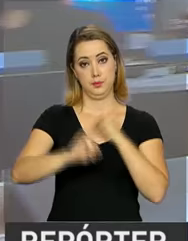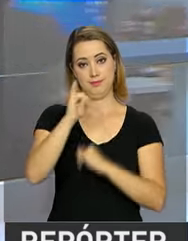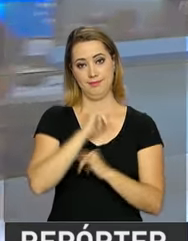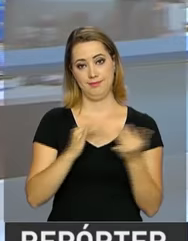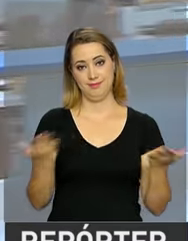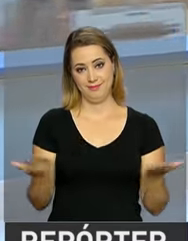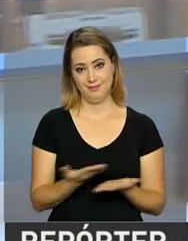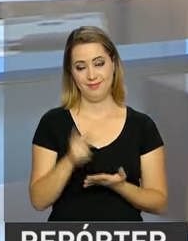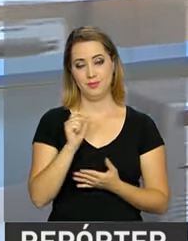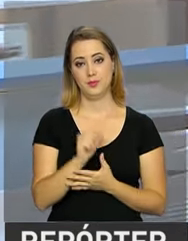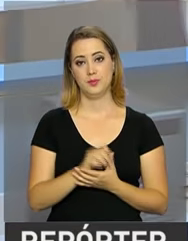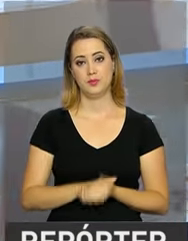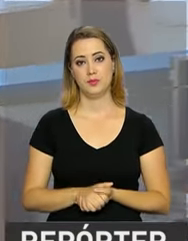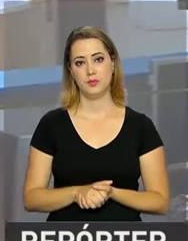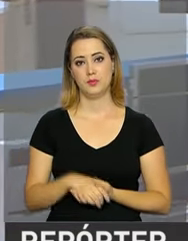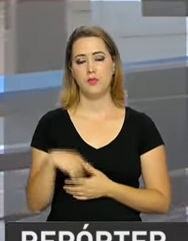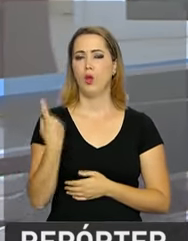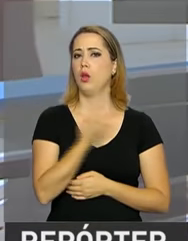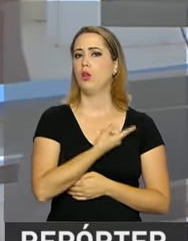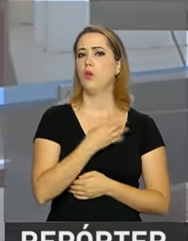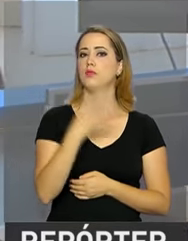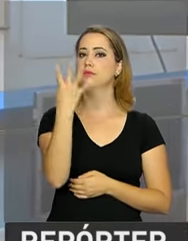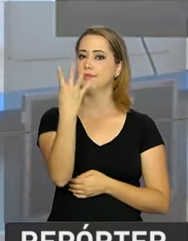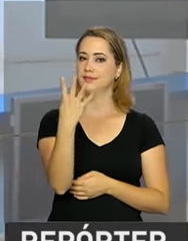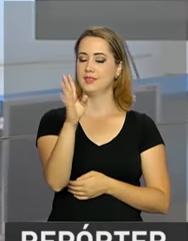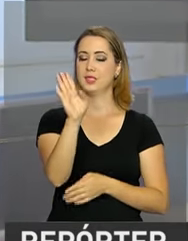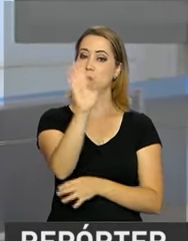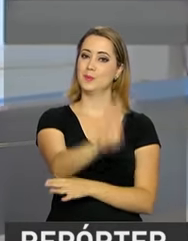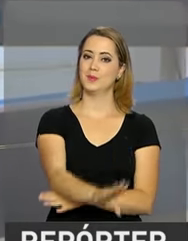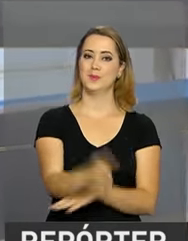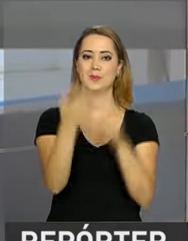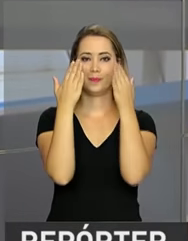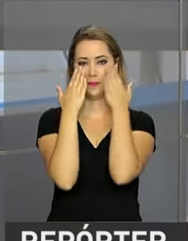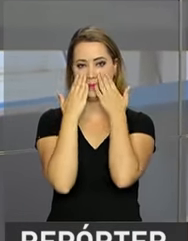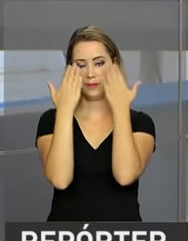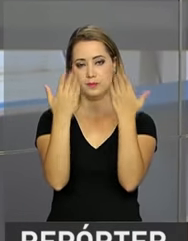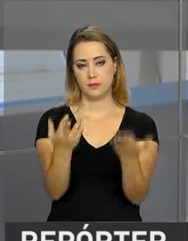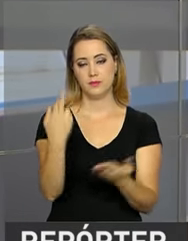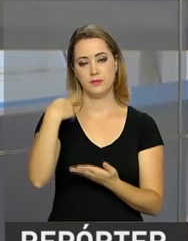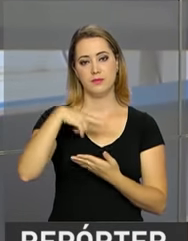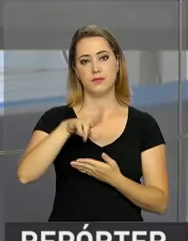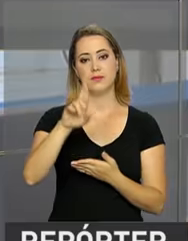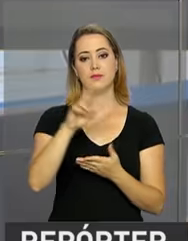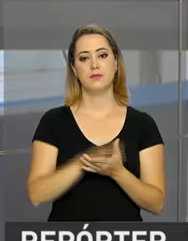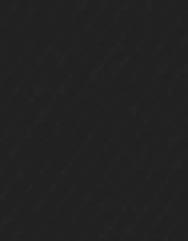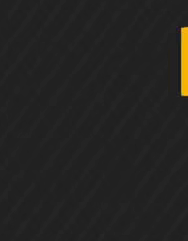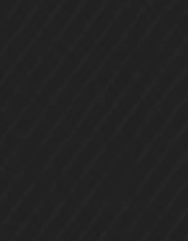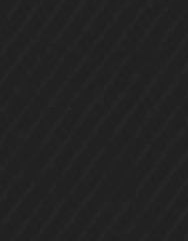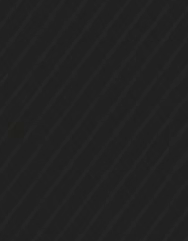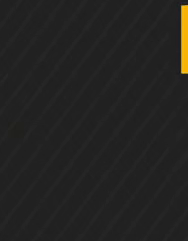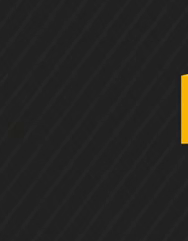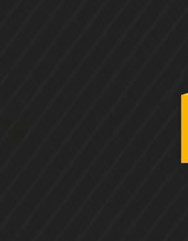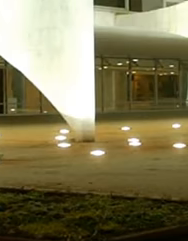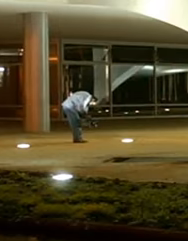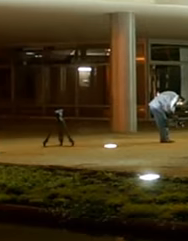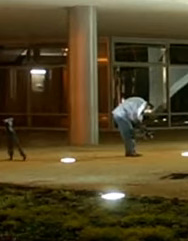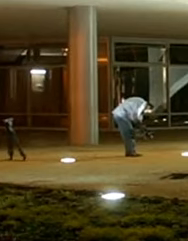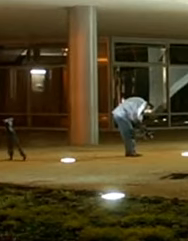informações ao vivo e nós voltamos às 4 da tarde na próxima edição do Repórter NBR.